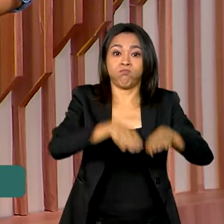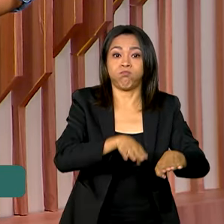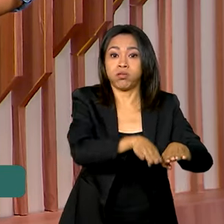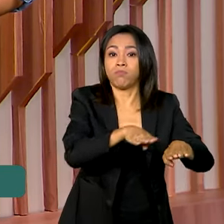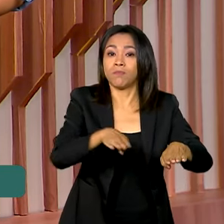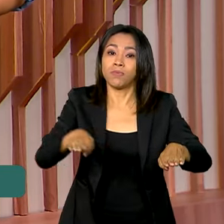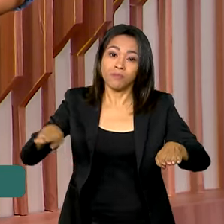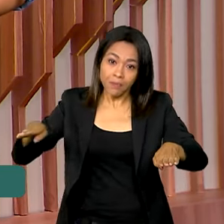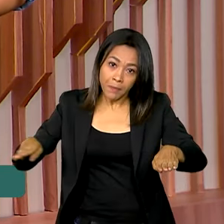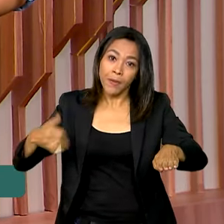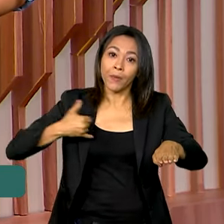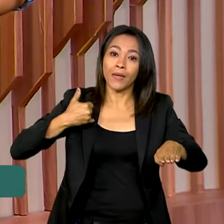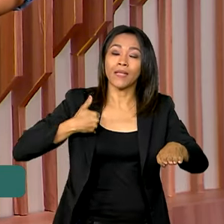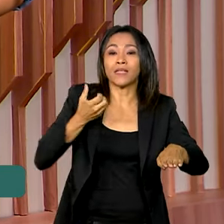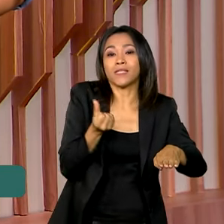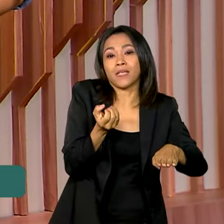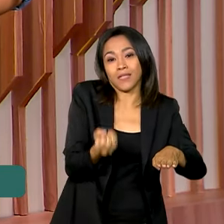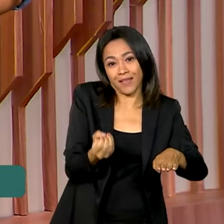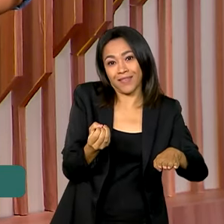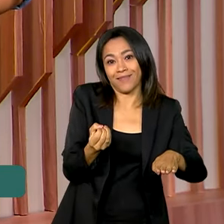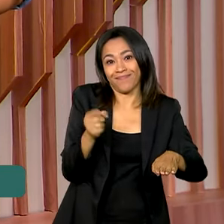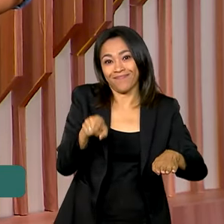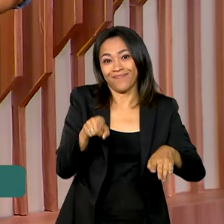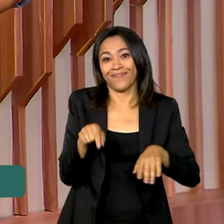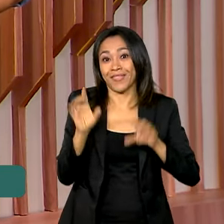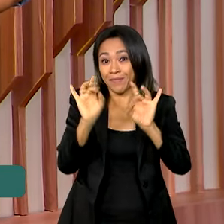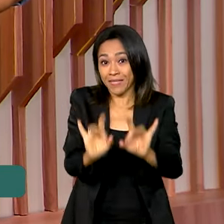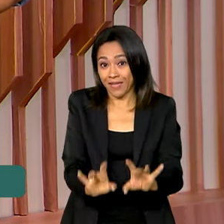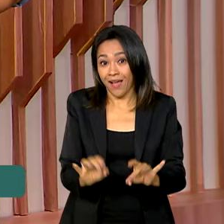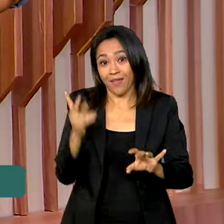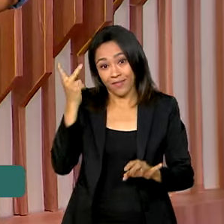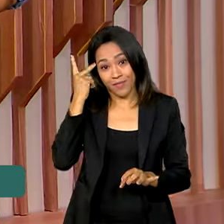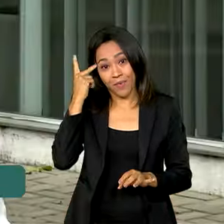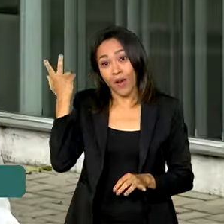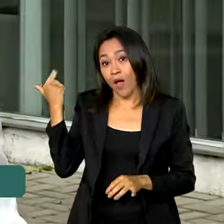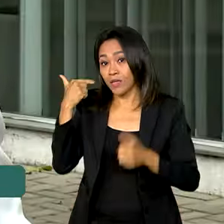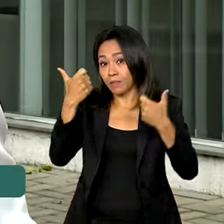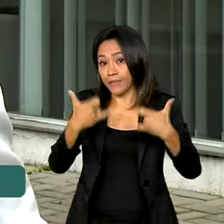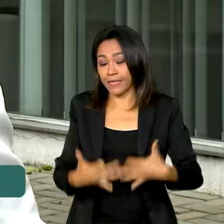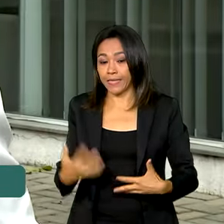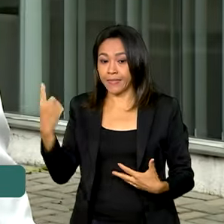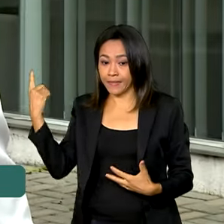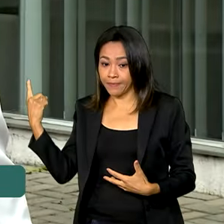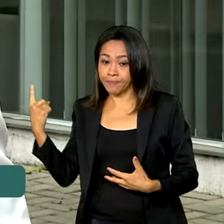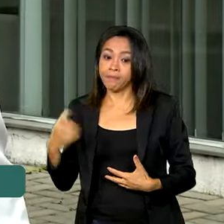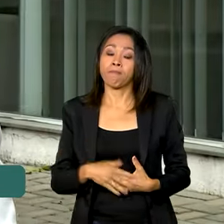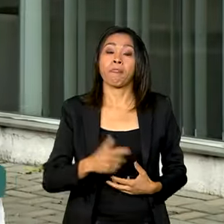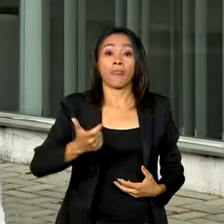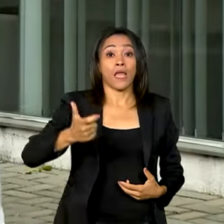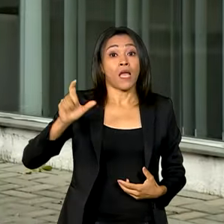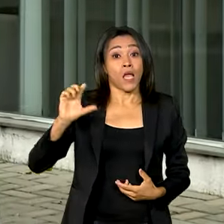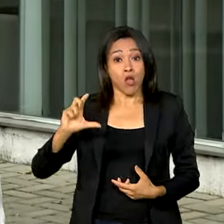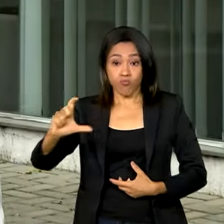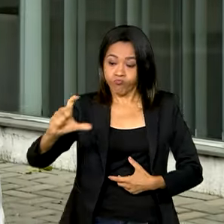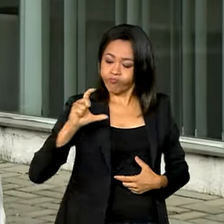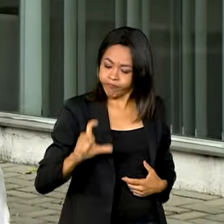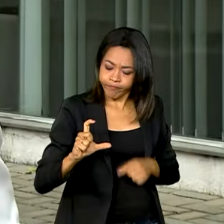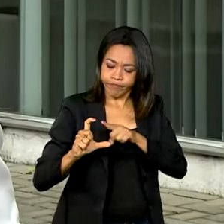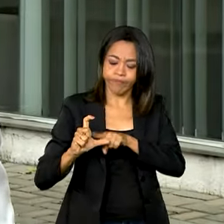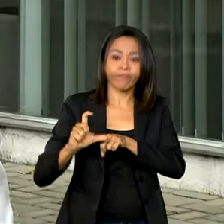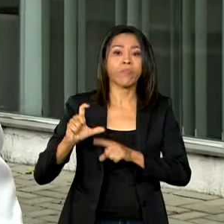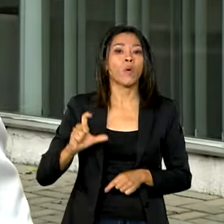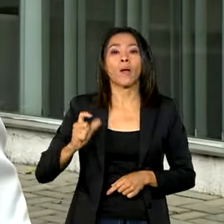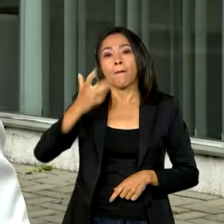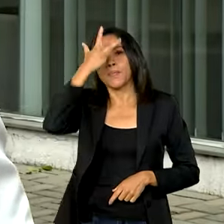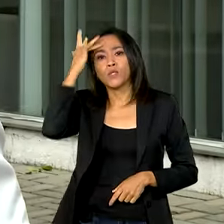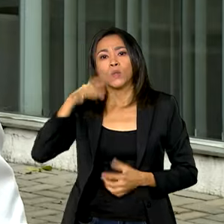60 anos. De São Paulo, as informações com Adriana Natali. A credencial de estacionamento exclusivo para idosos